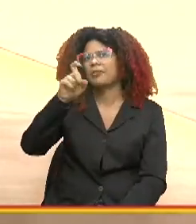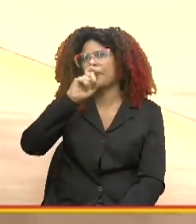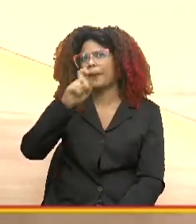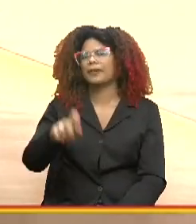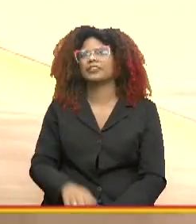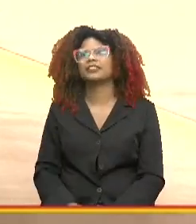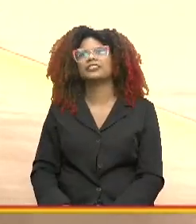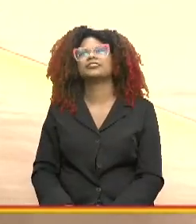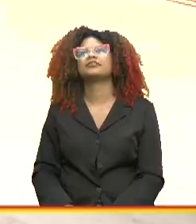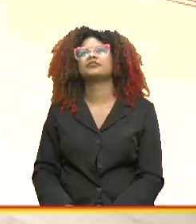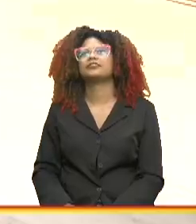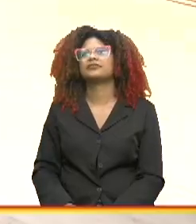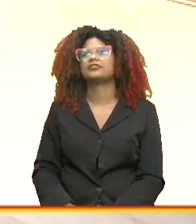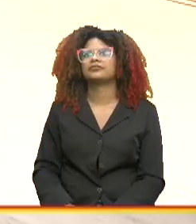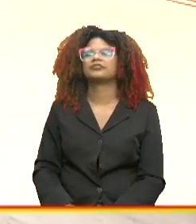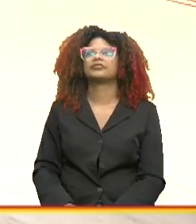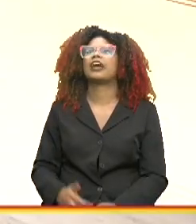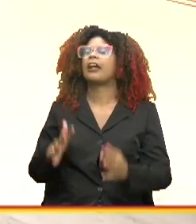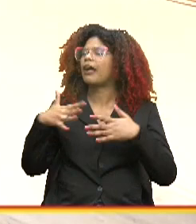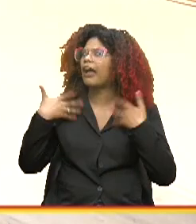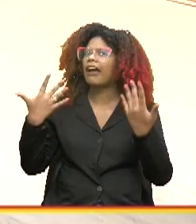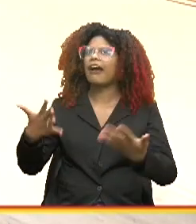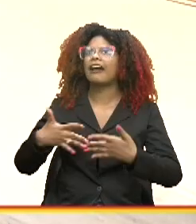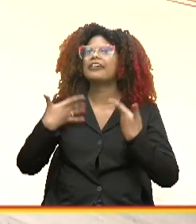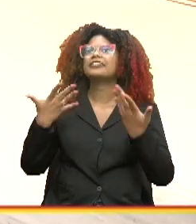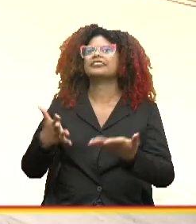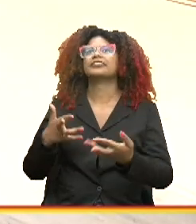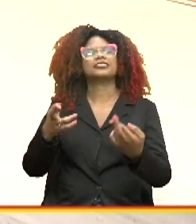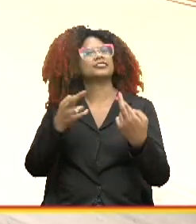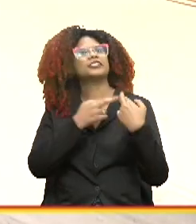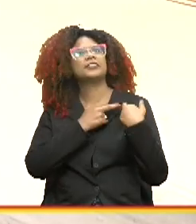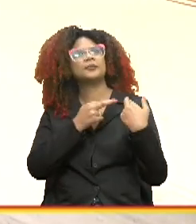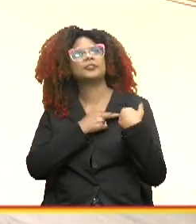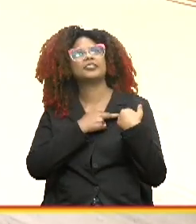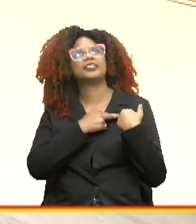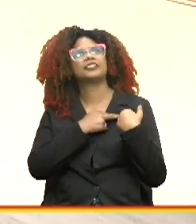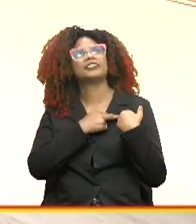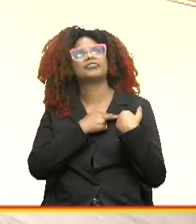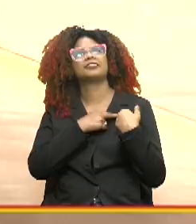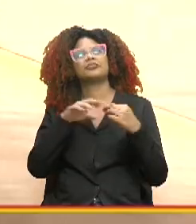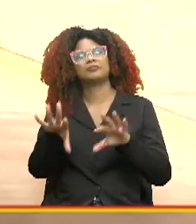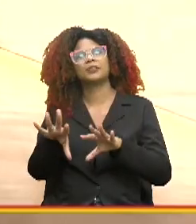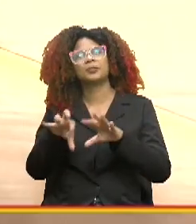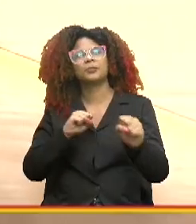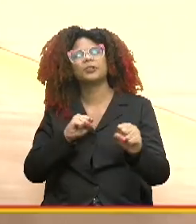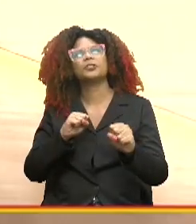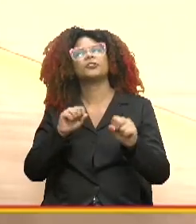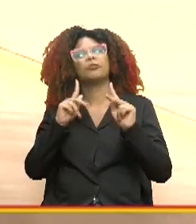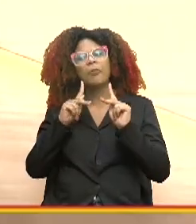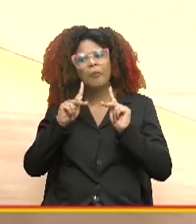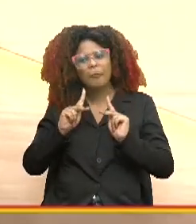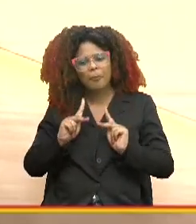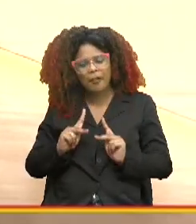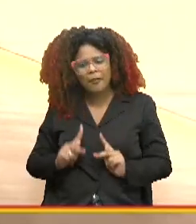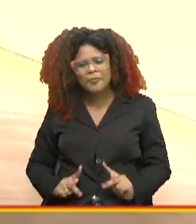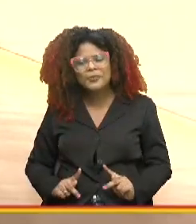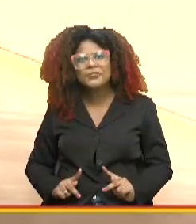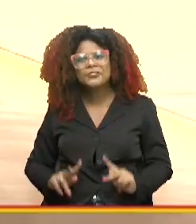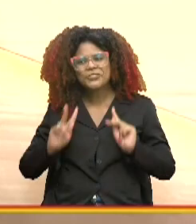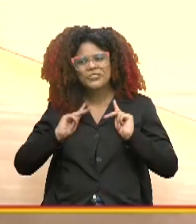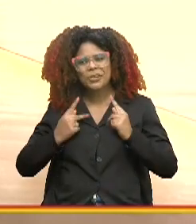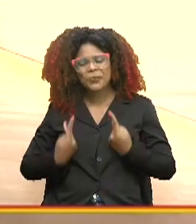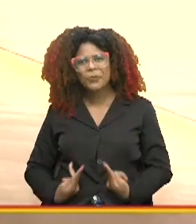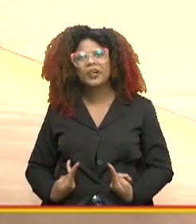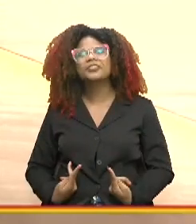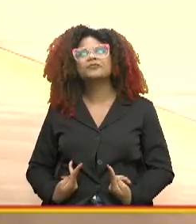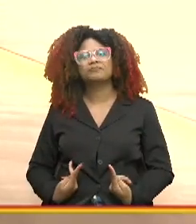é uma grande aventura é uma grande aventura você ser responsabilizar pela formação de uma pessoa eu vou